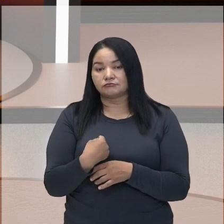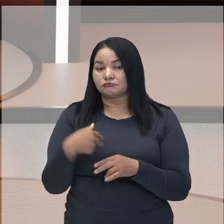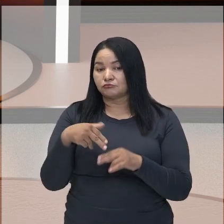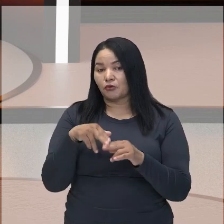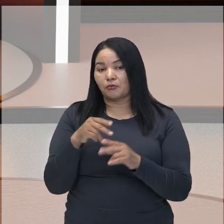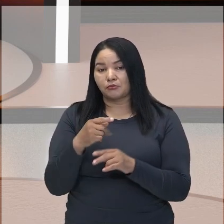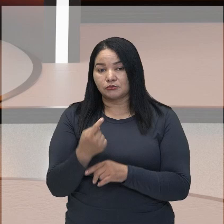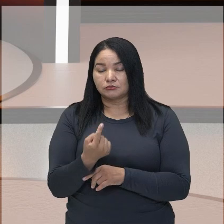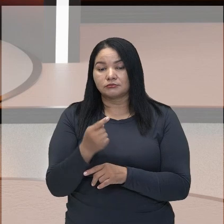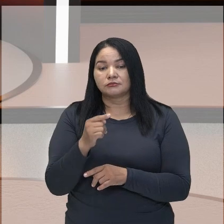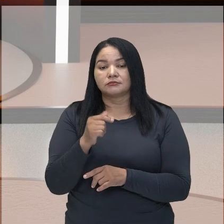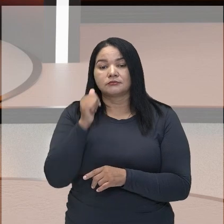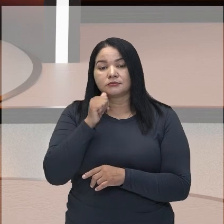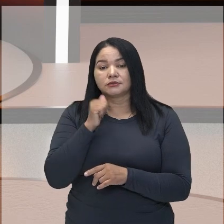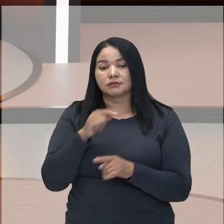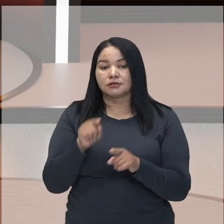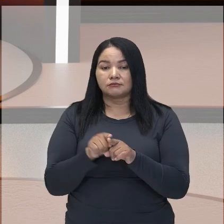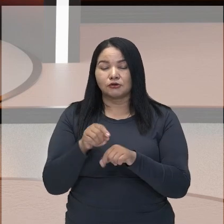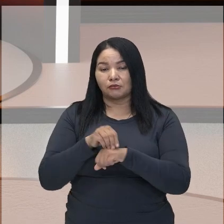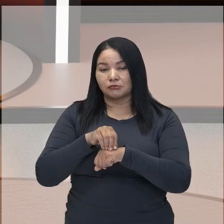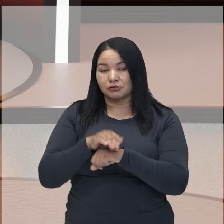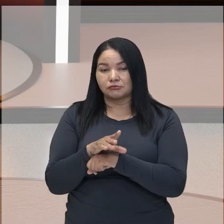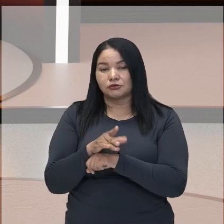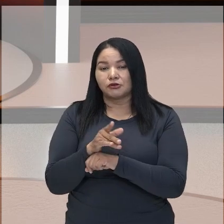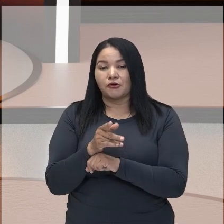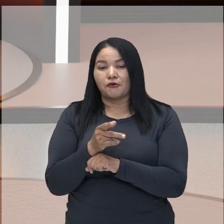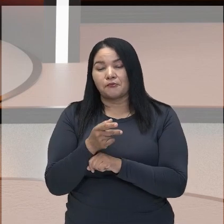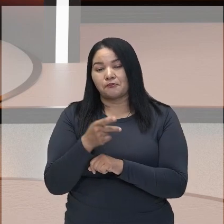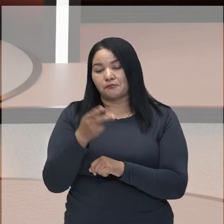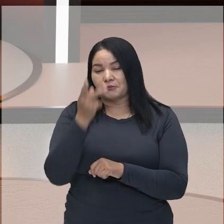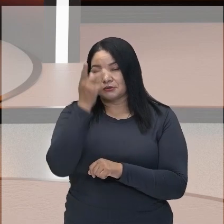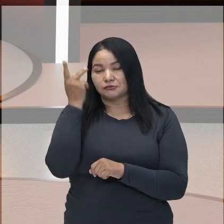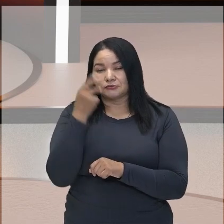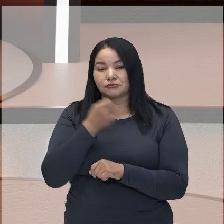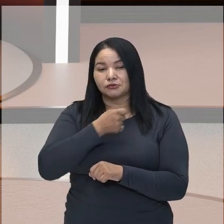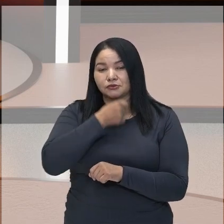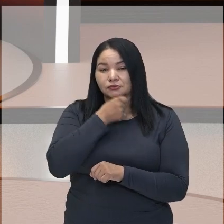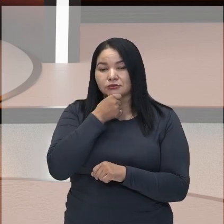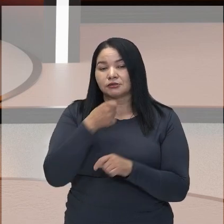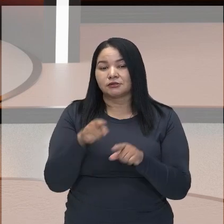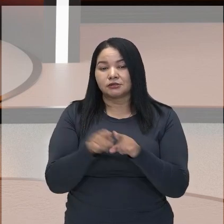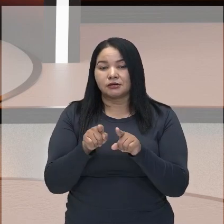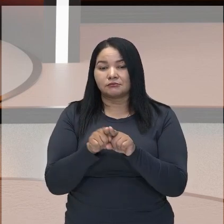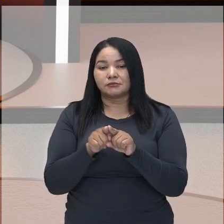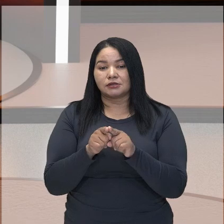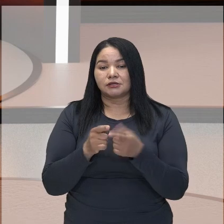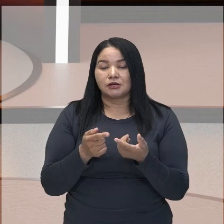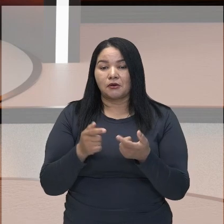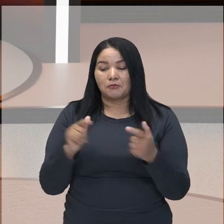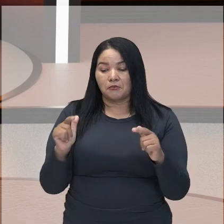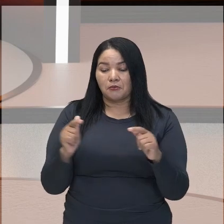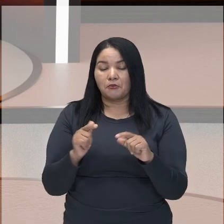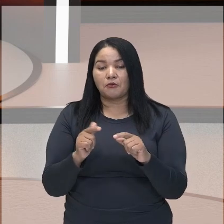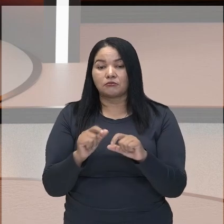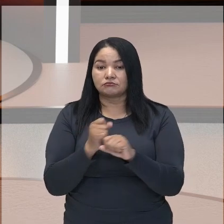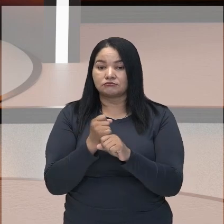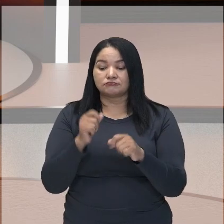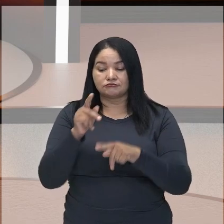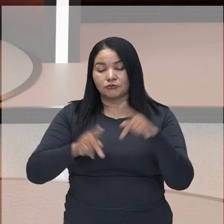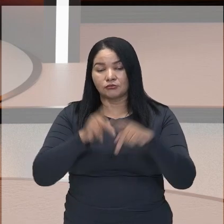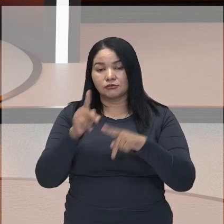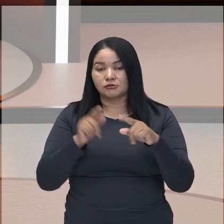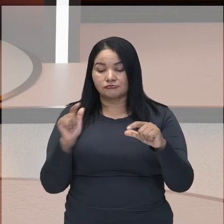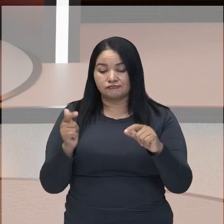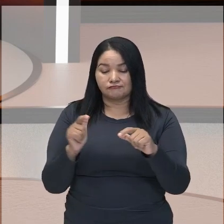contribuindo aí para o envelhecimento populacional e também a diminuição aí da população total. Então, também o Japão